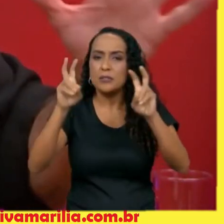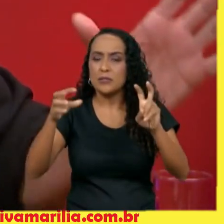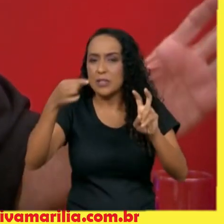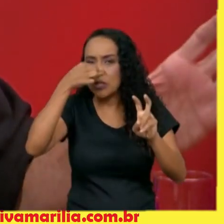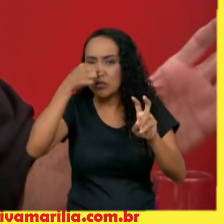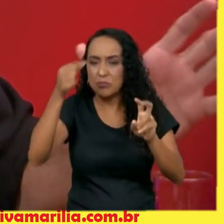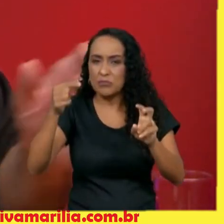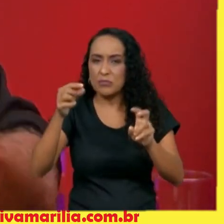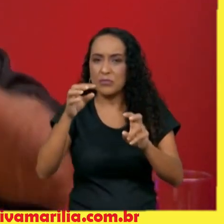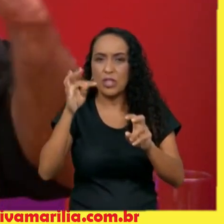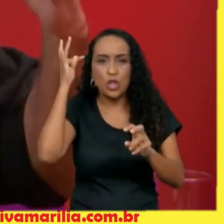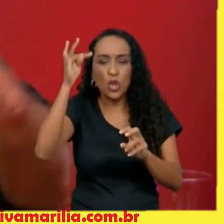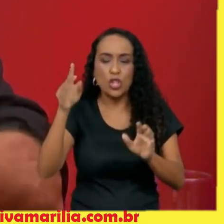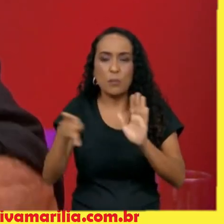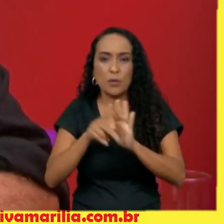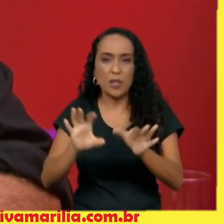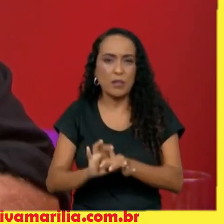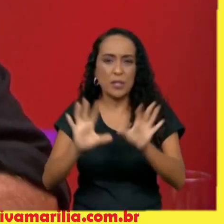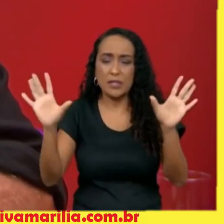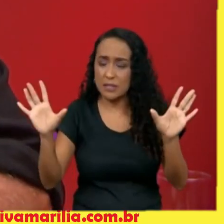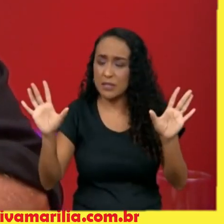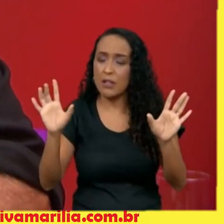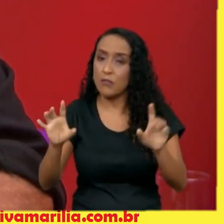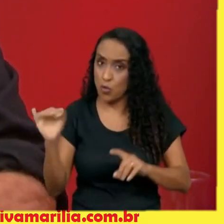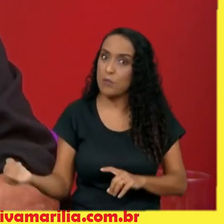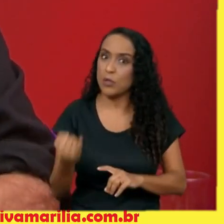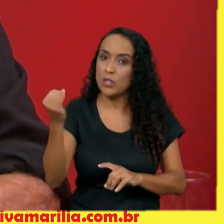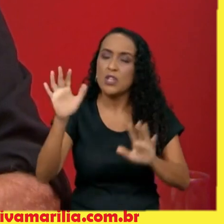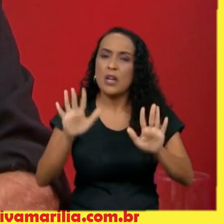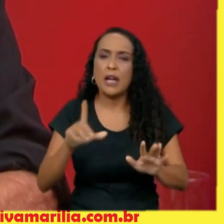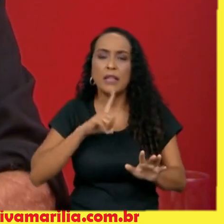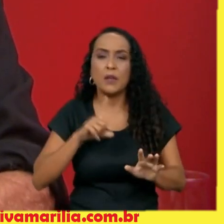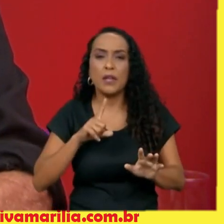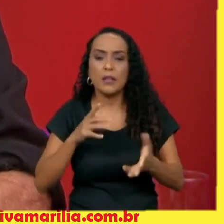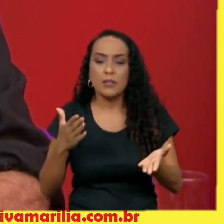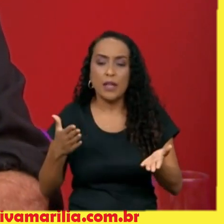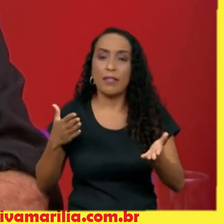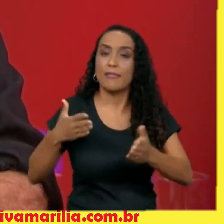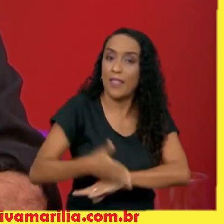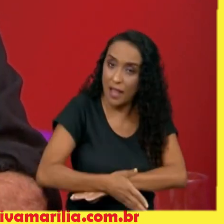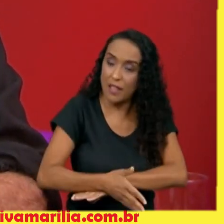algo extremamente importante entre nós, foi uma coisa muito importante mesmo. Aí você tem a entrada